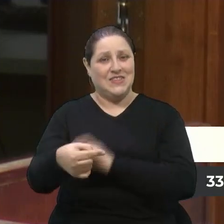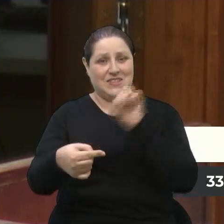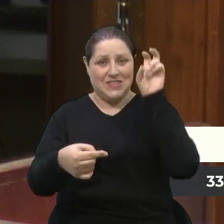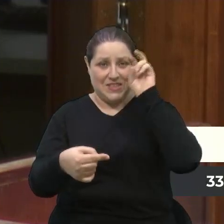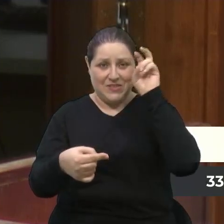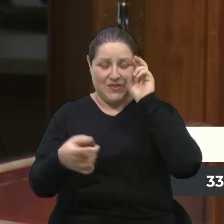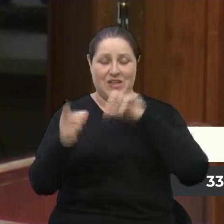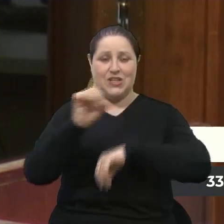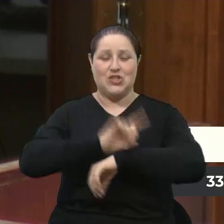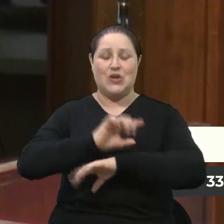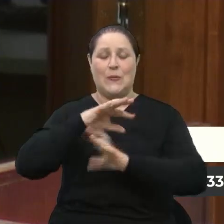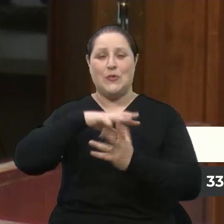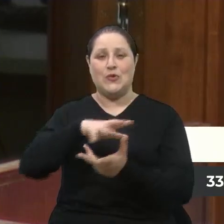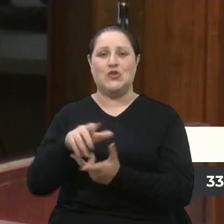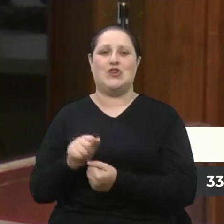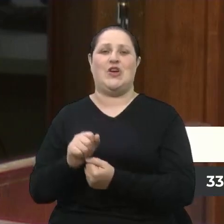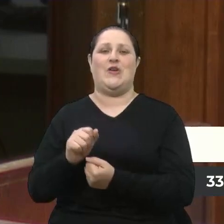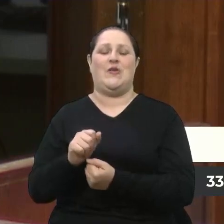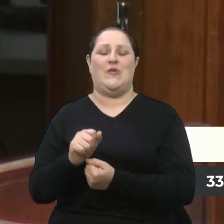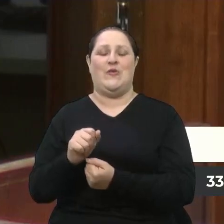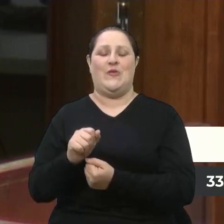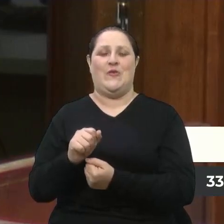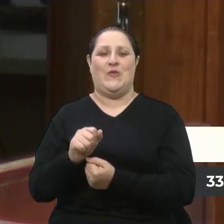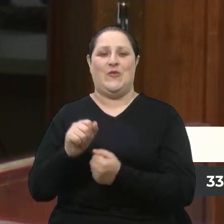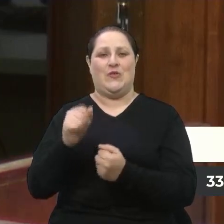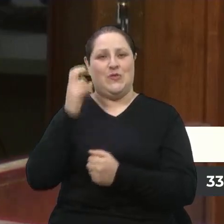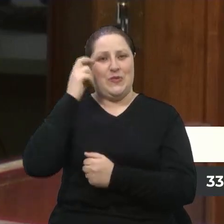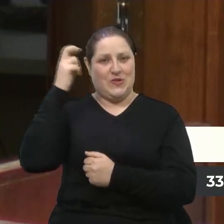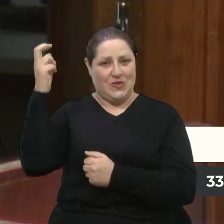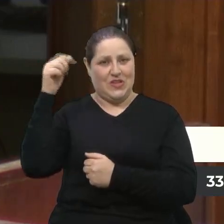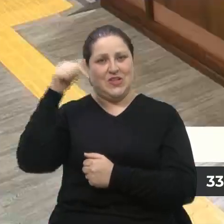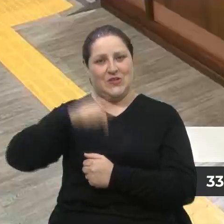Dia Mundial da Superdotação, aqui na Câmara de Vereadores. Obrigada, presidente. Obrigado.